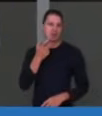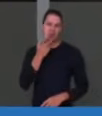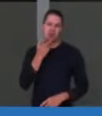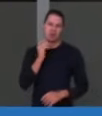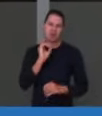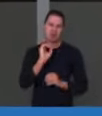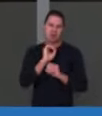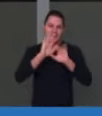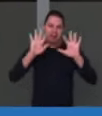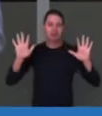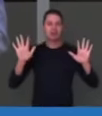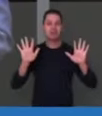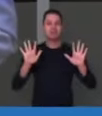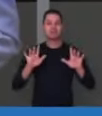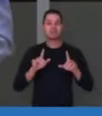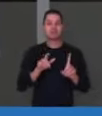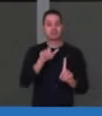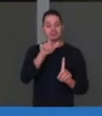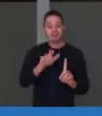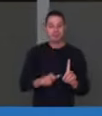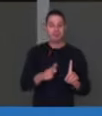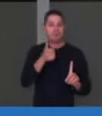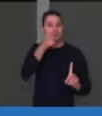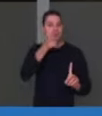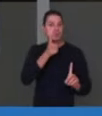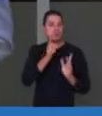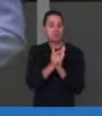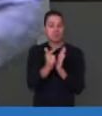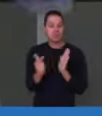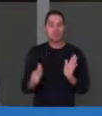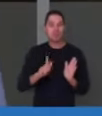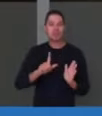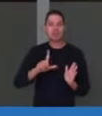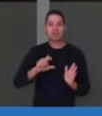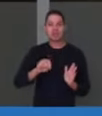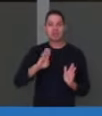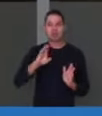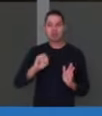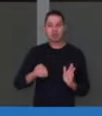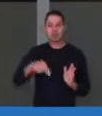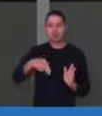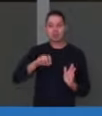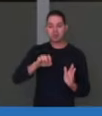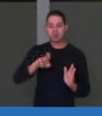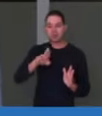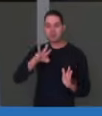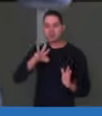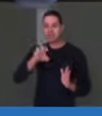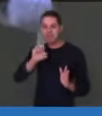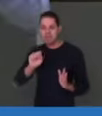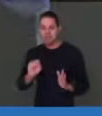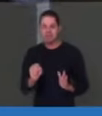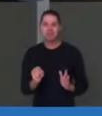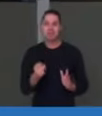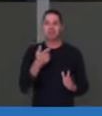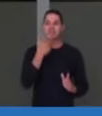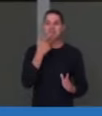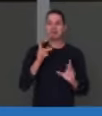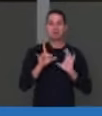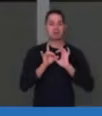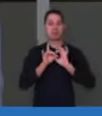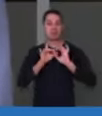me dirigir a uma jornalista da Globo News, que ontem falou em liberdade, fazendo assim com aspas. Eu senti vergonha